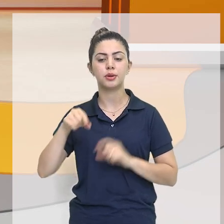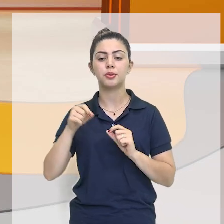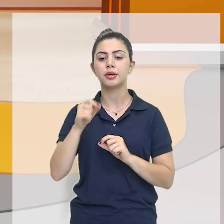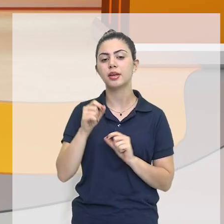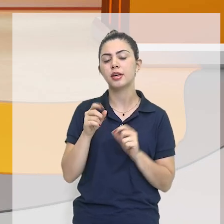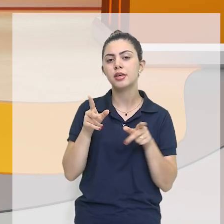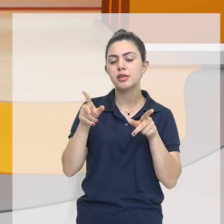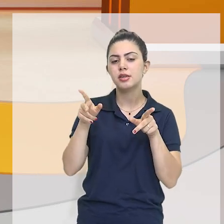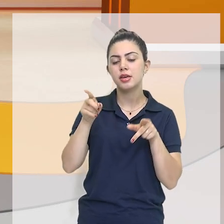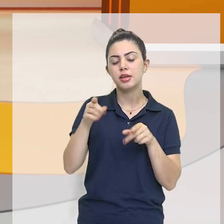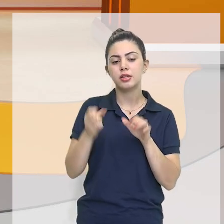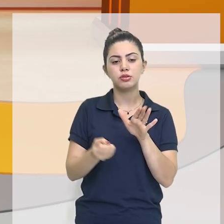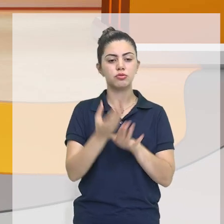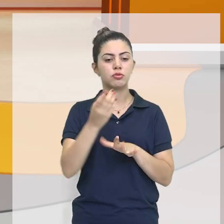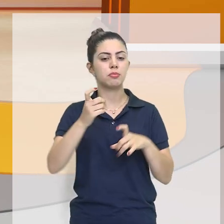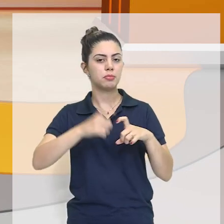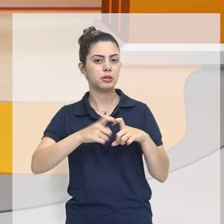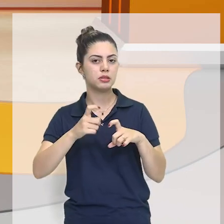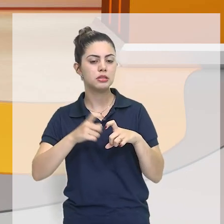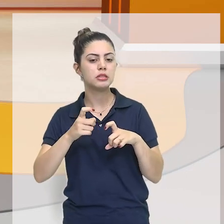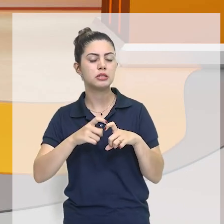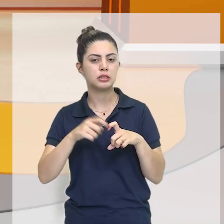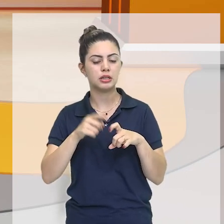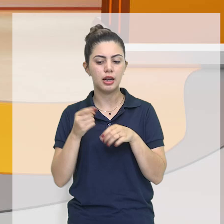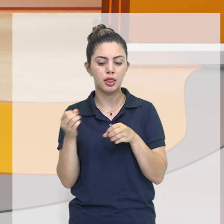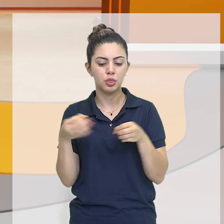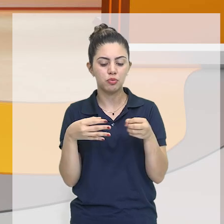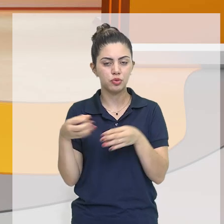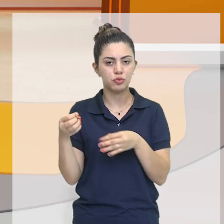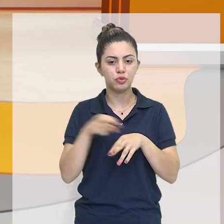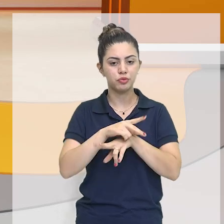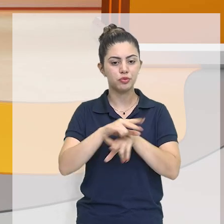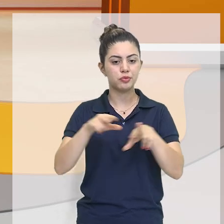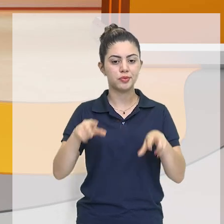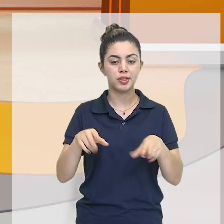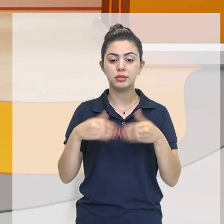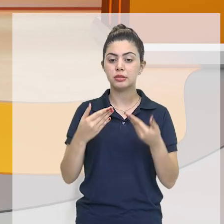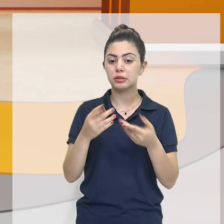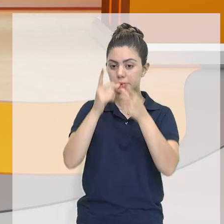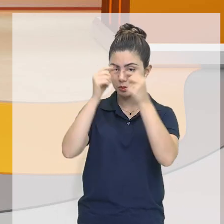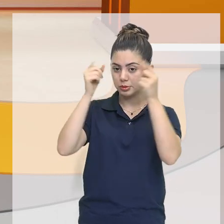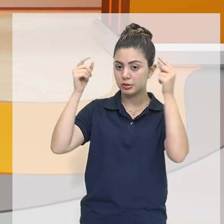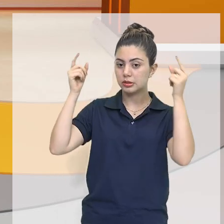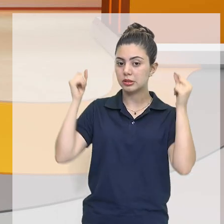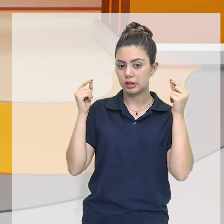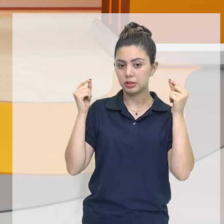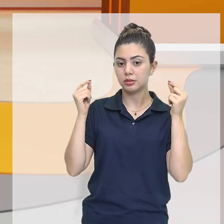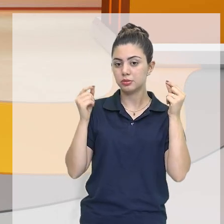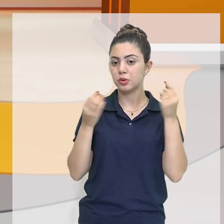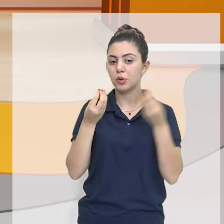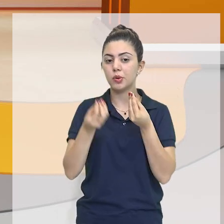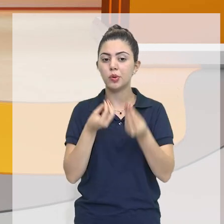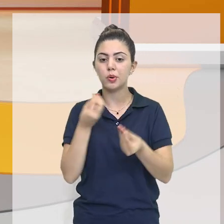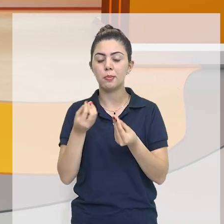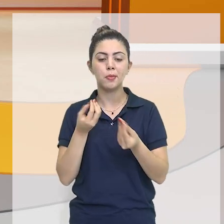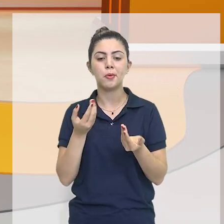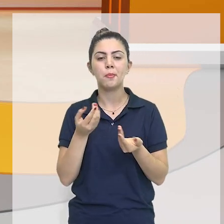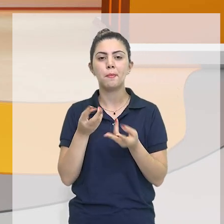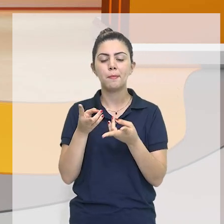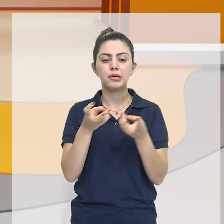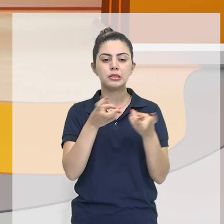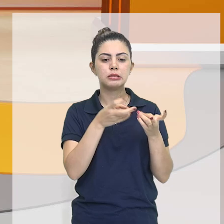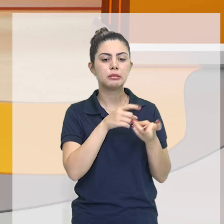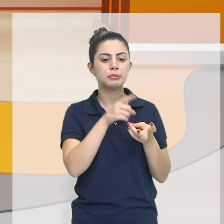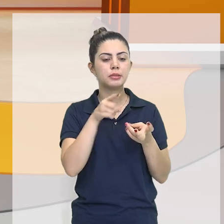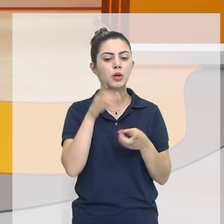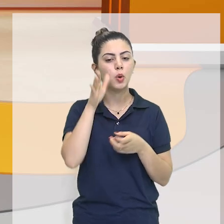contribuições significativas nessa área, né? Os gregos, eles nos mostram, né, com curiosidade e